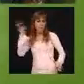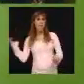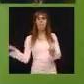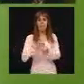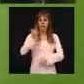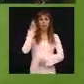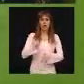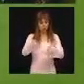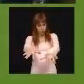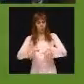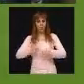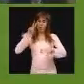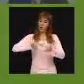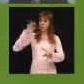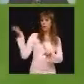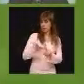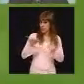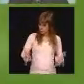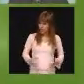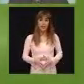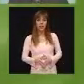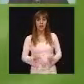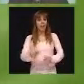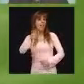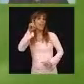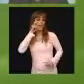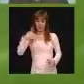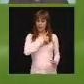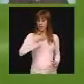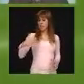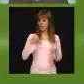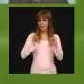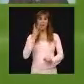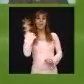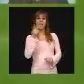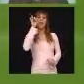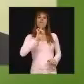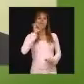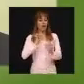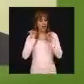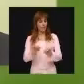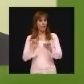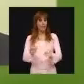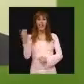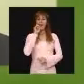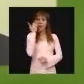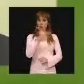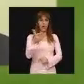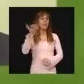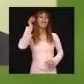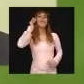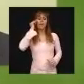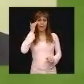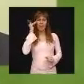penalizações, dos julgamentos e das condenações. Em defesa da saúde e da vida das mulheres. No dia 11 de